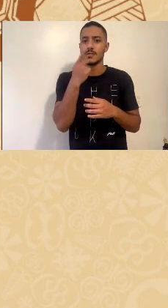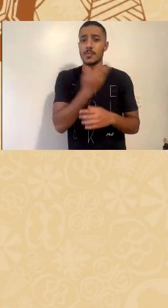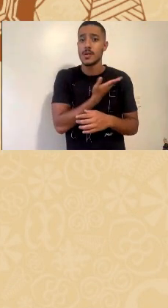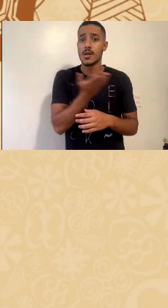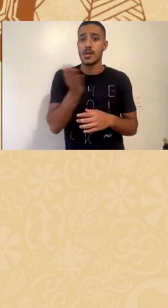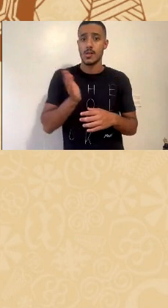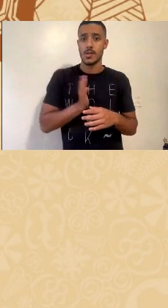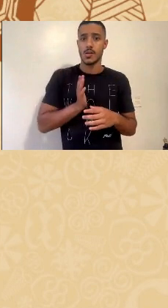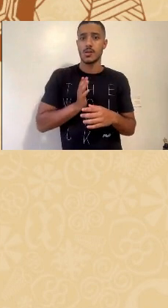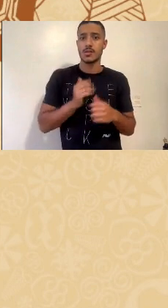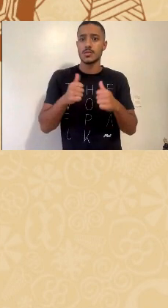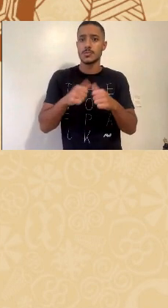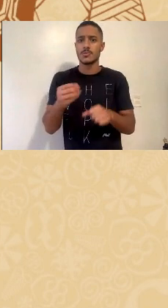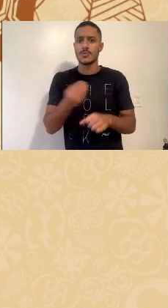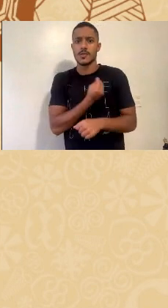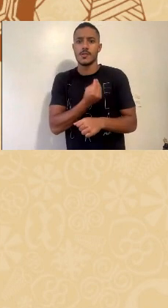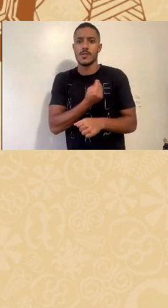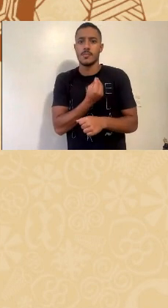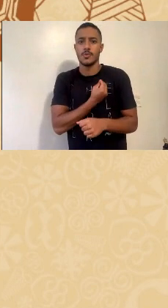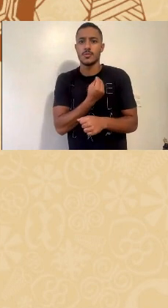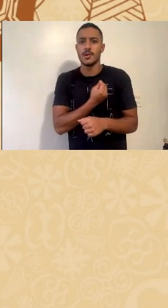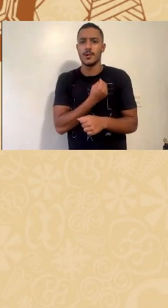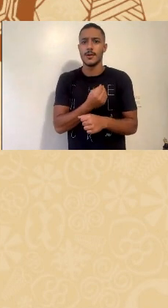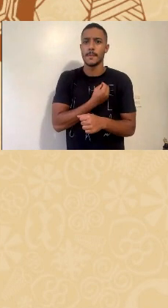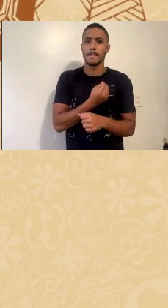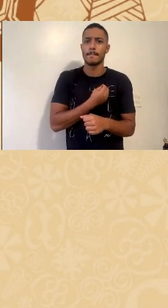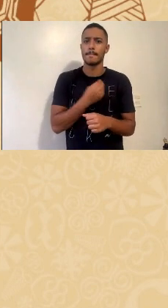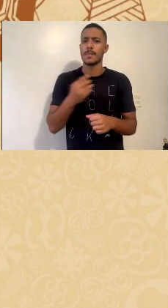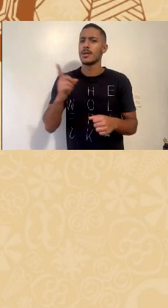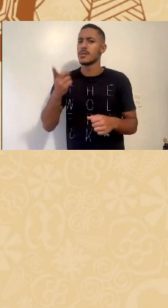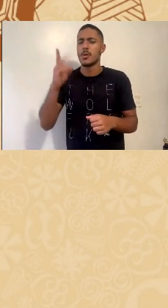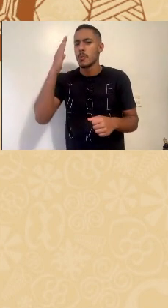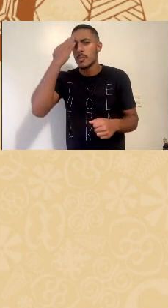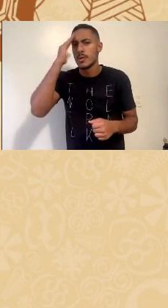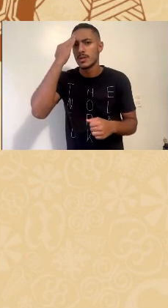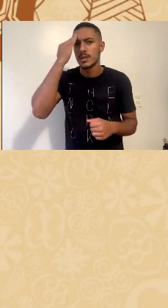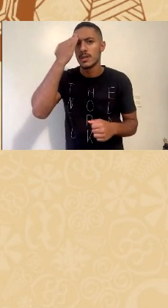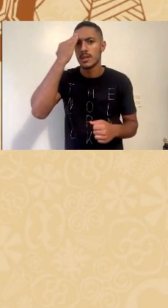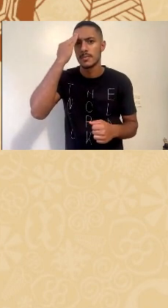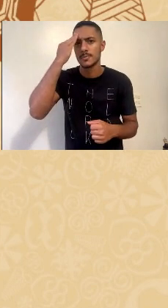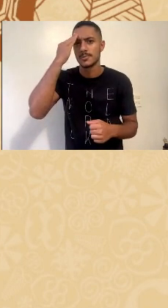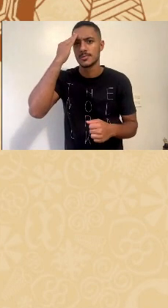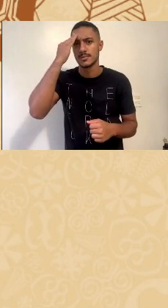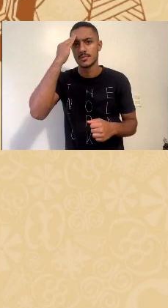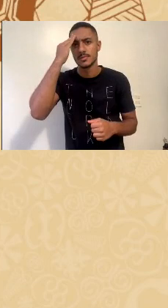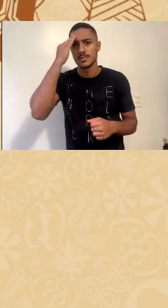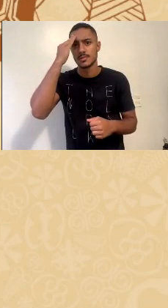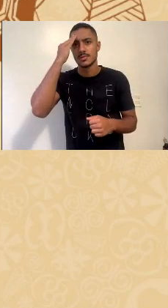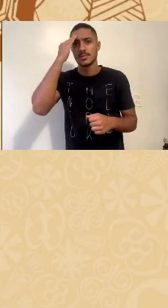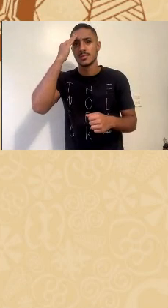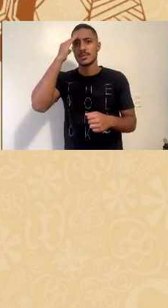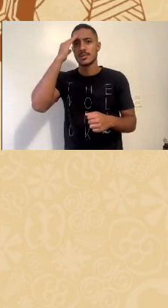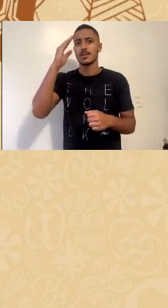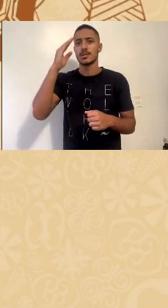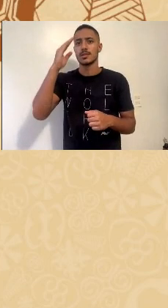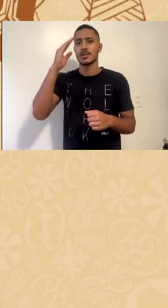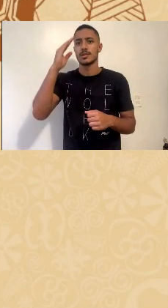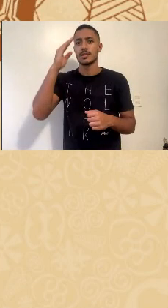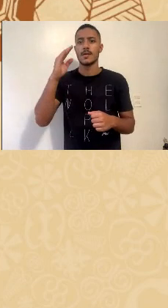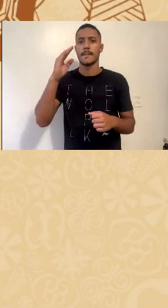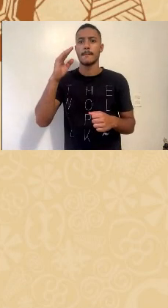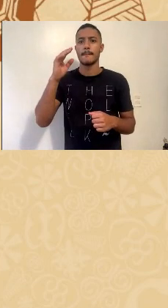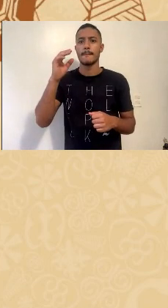E agora, às vezes me dá um medo, sabe, assim, de ser um interessante que, em vez de me